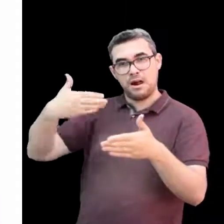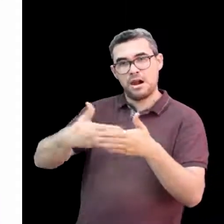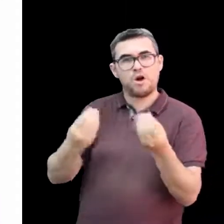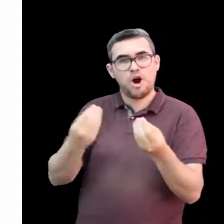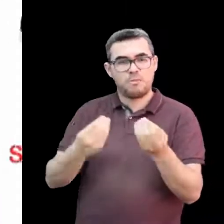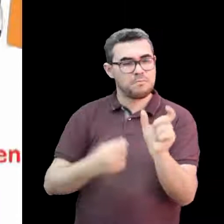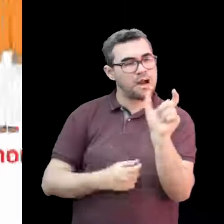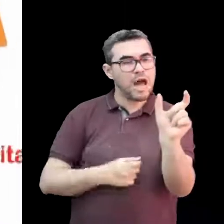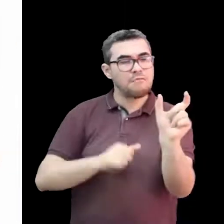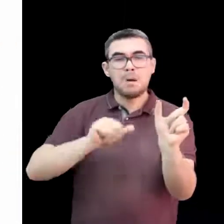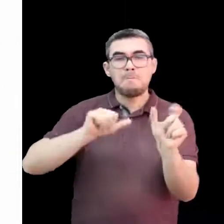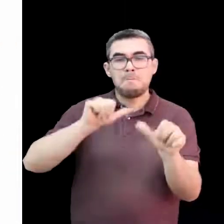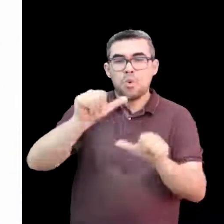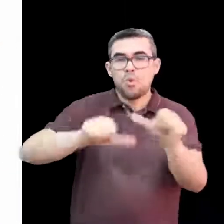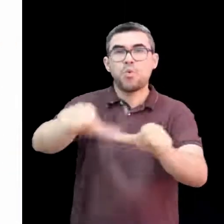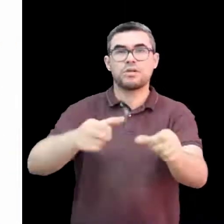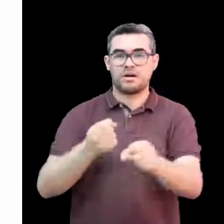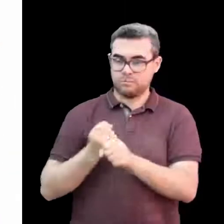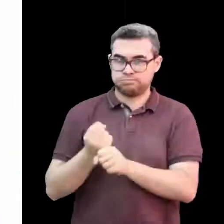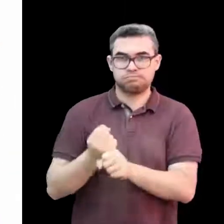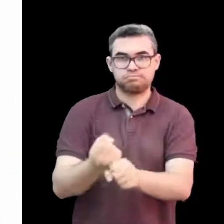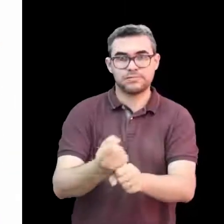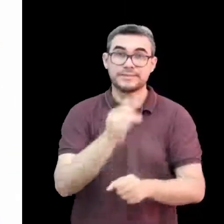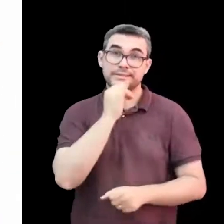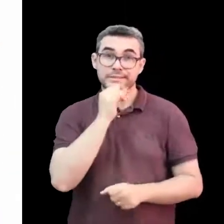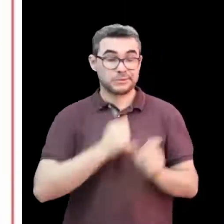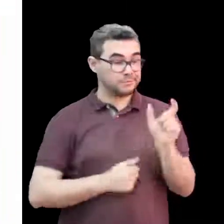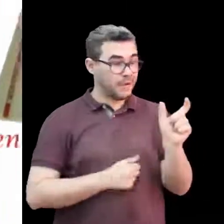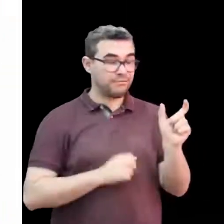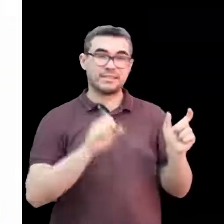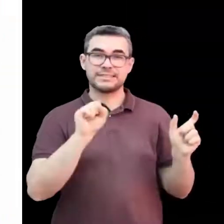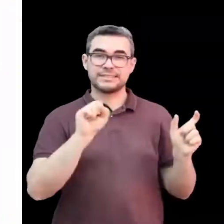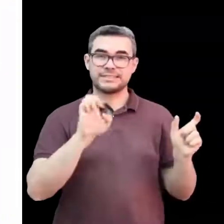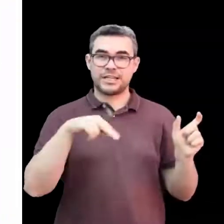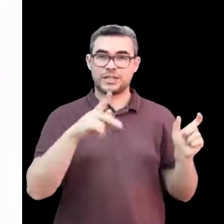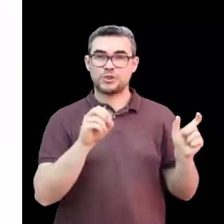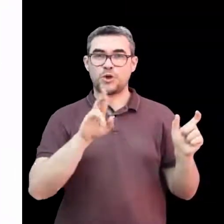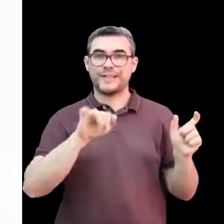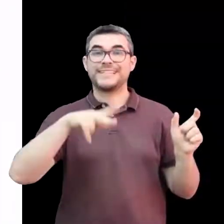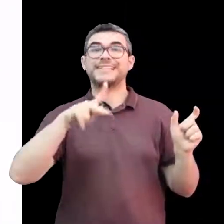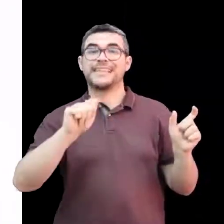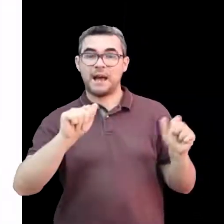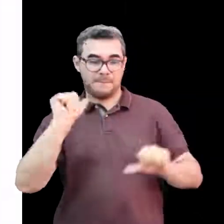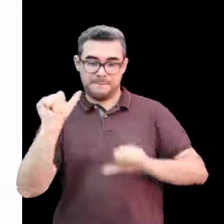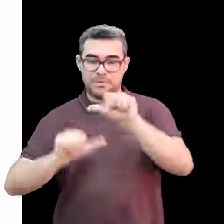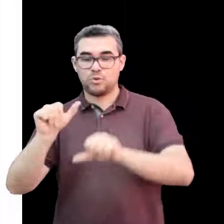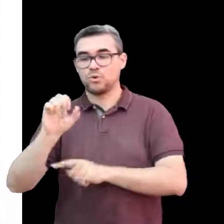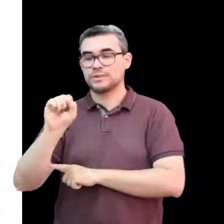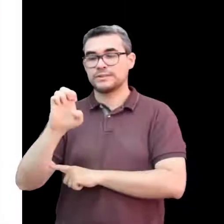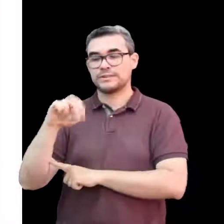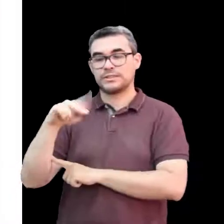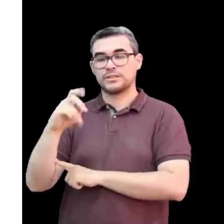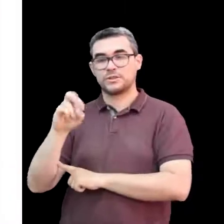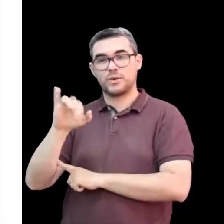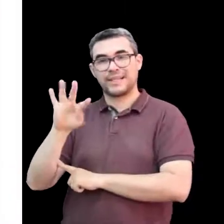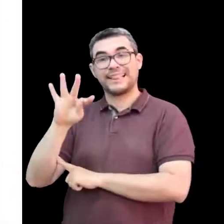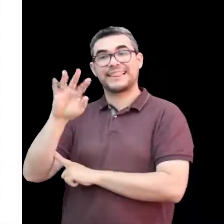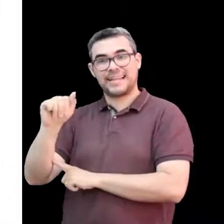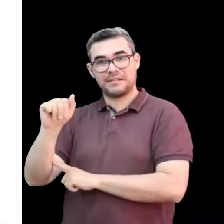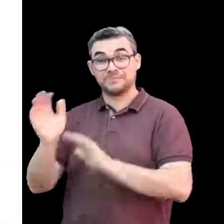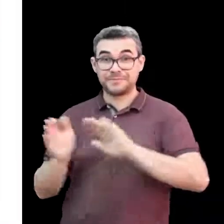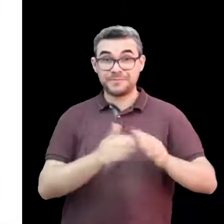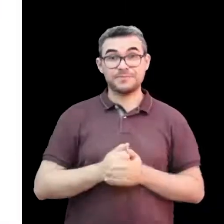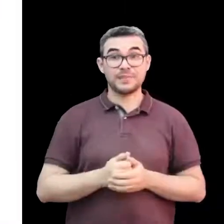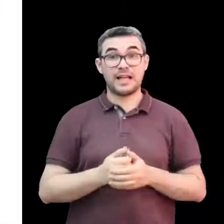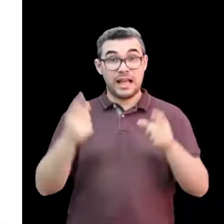exemplo, como foi que senhorinha virou senhorita. Sincronia é a pesquisa descritiva, foca no interior